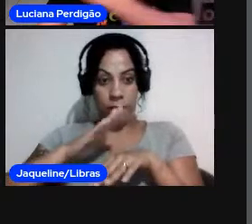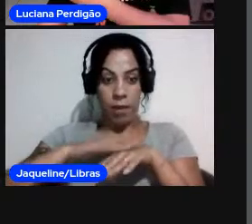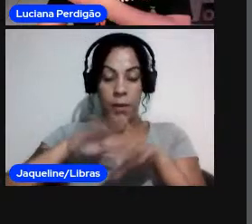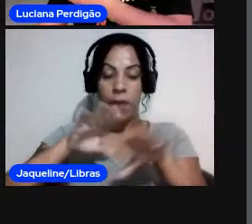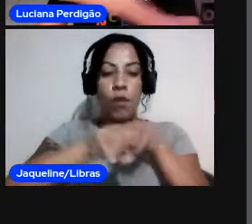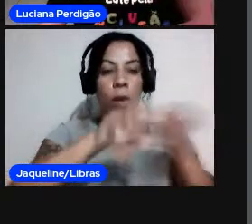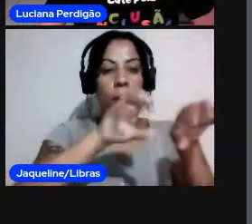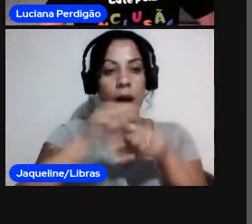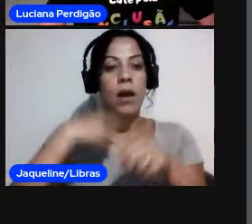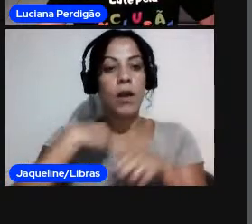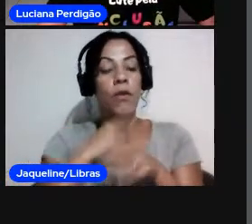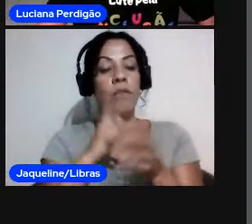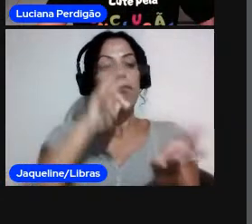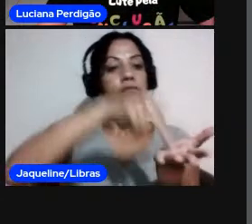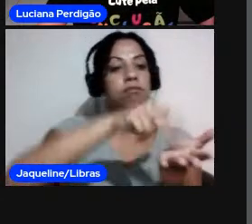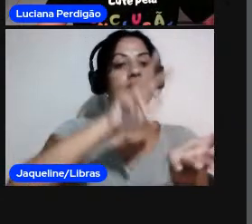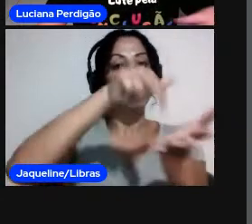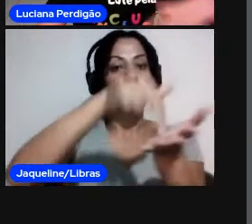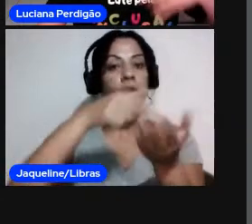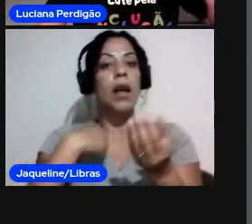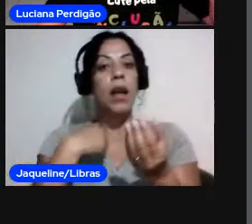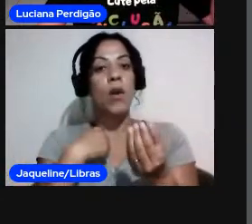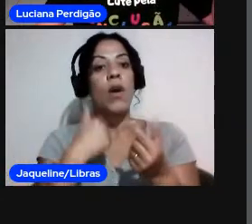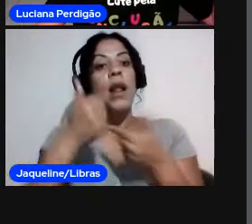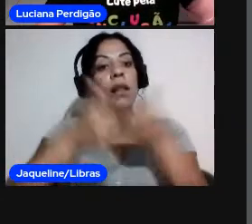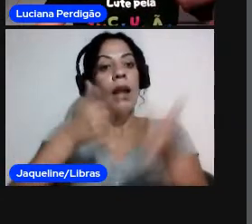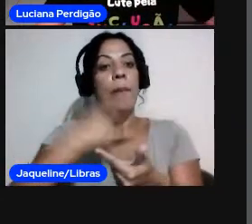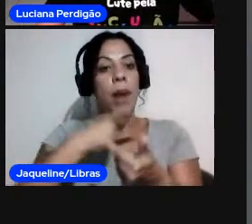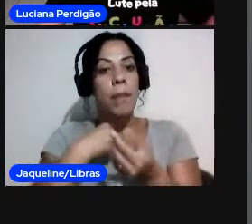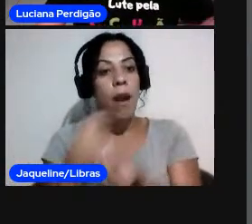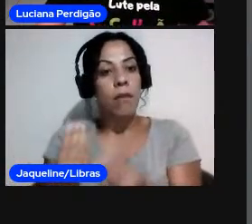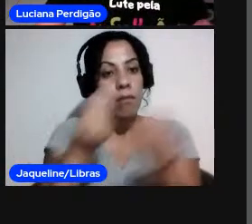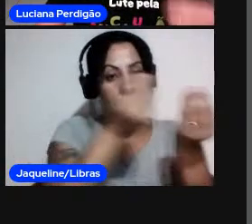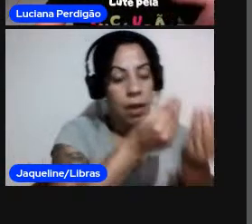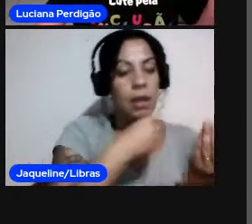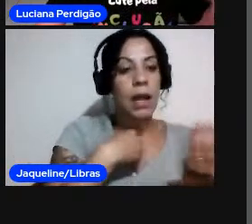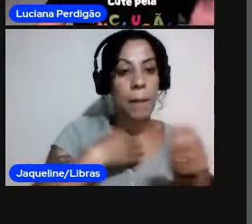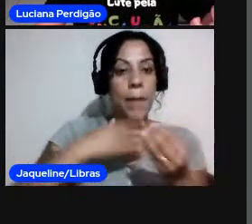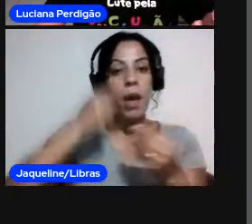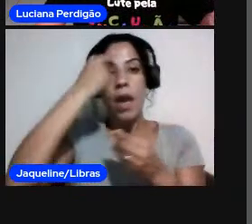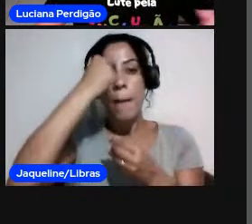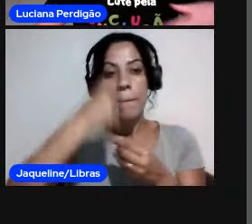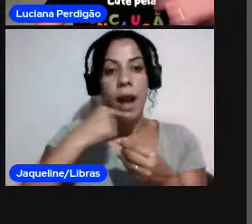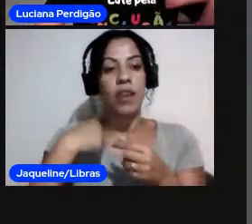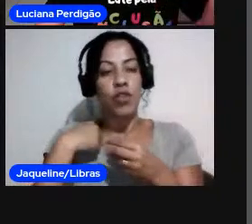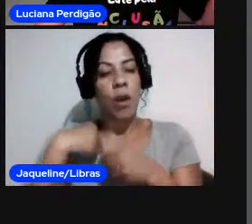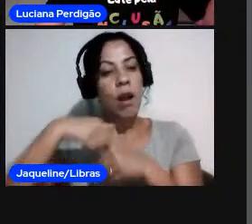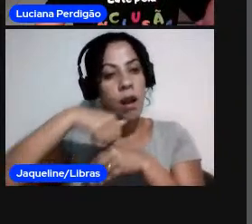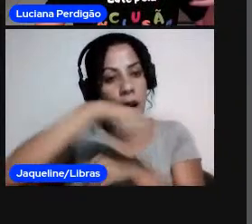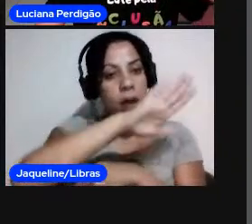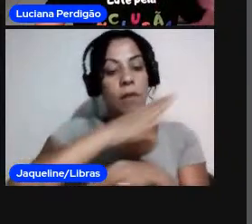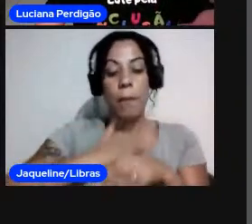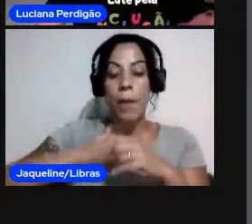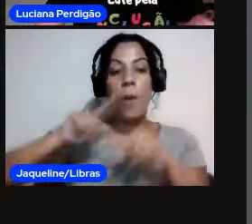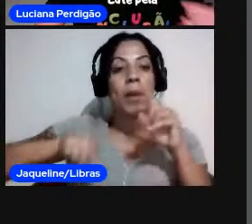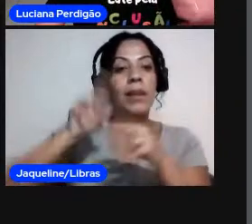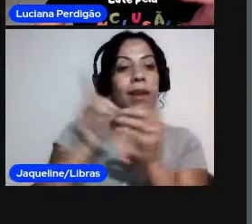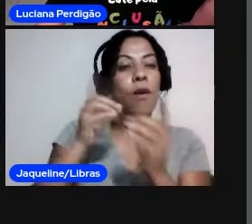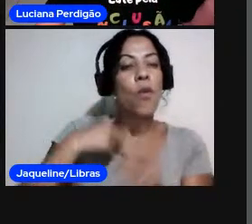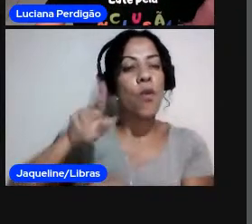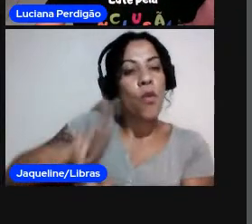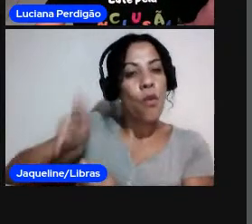o meu trabalho para poder estudar, né? Então, eu levava as minhas imagens dos meus materiais didáticos para